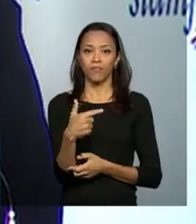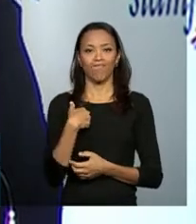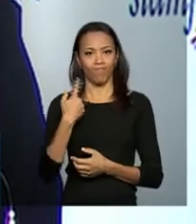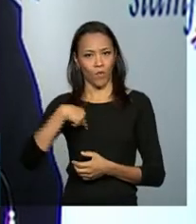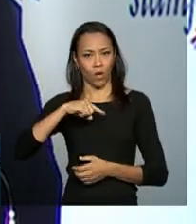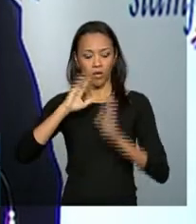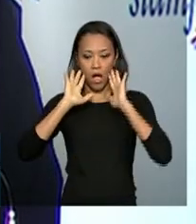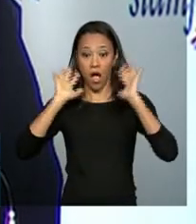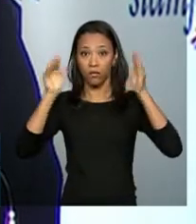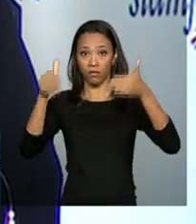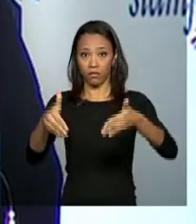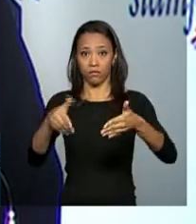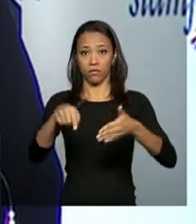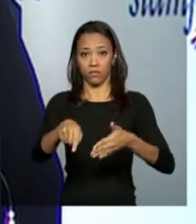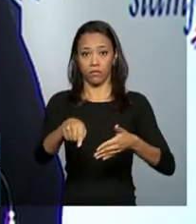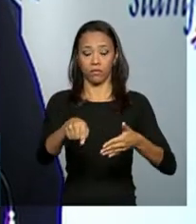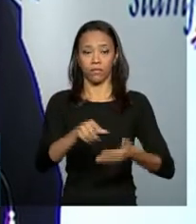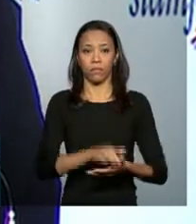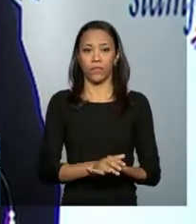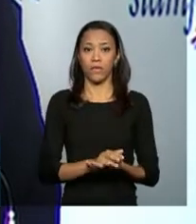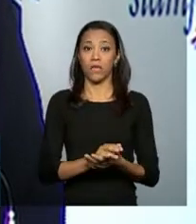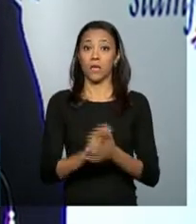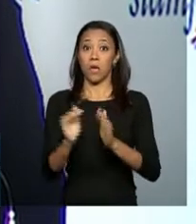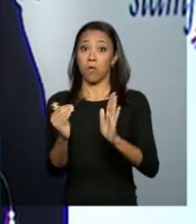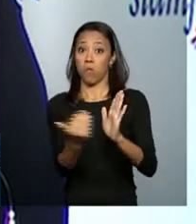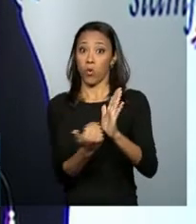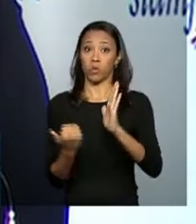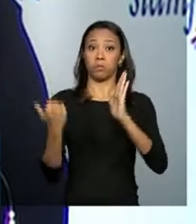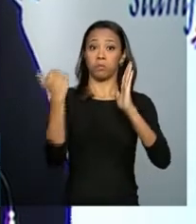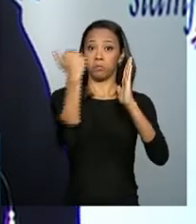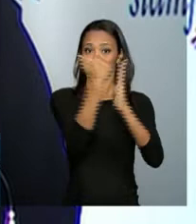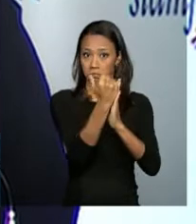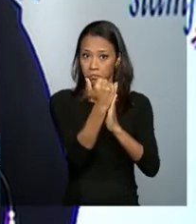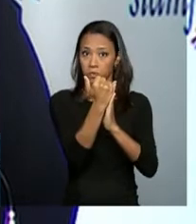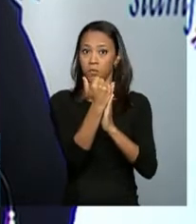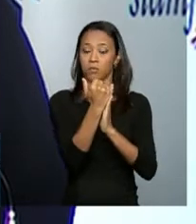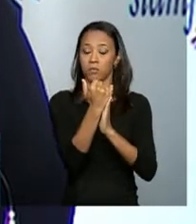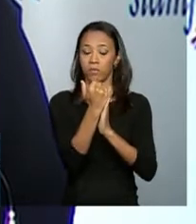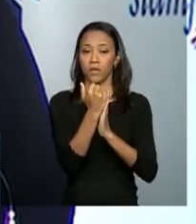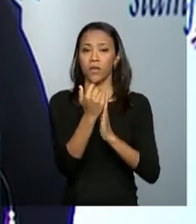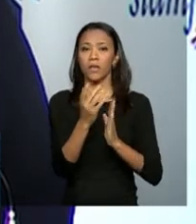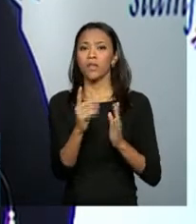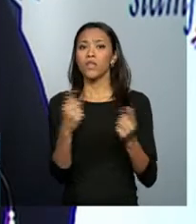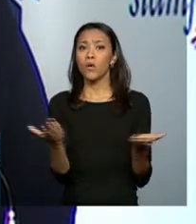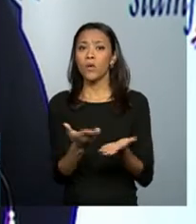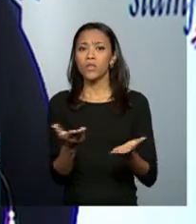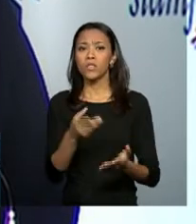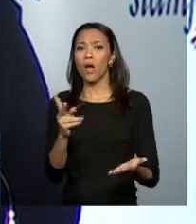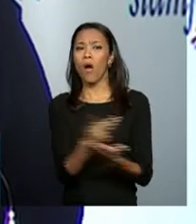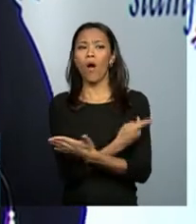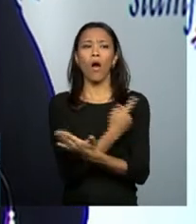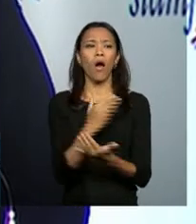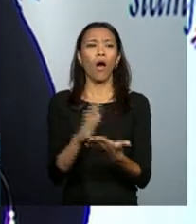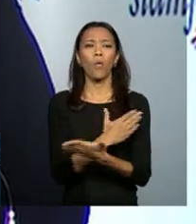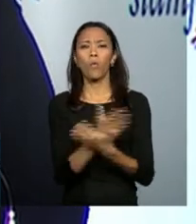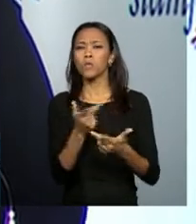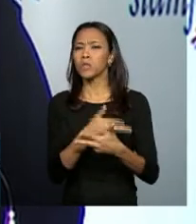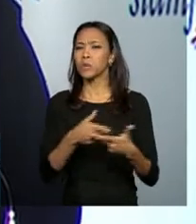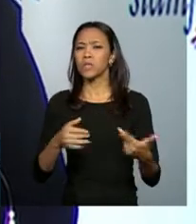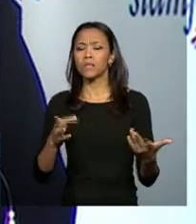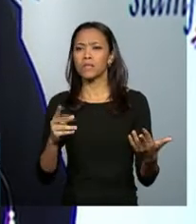considerado. Mudou de patamar e algumas das variáveis que hoje existem, elas são